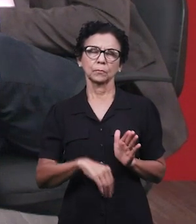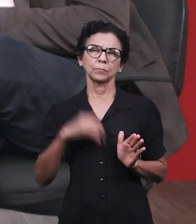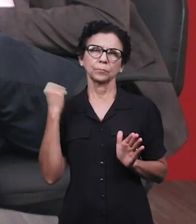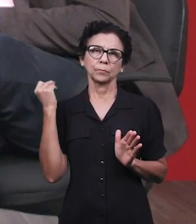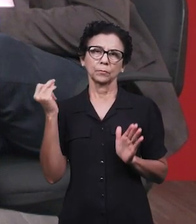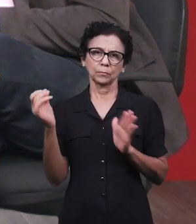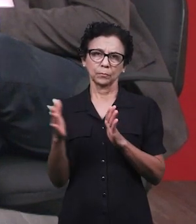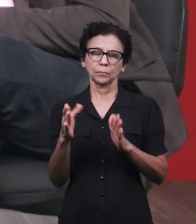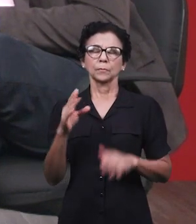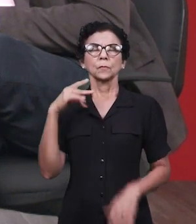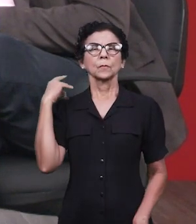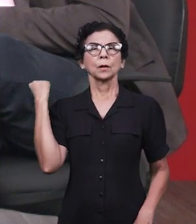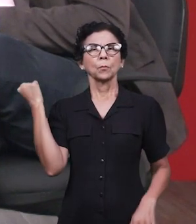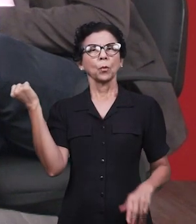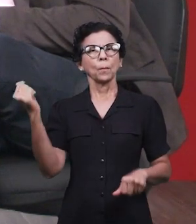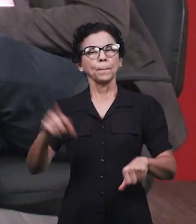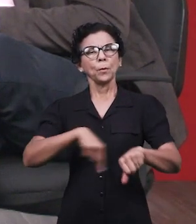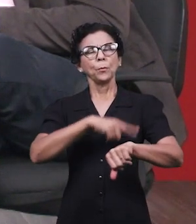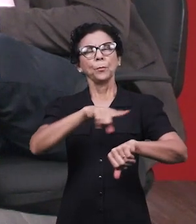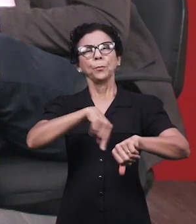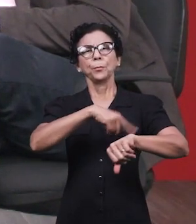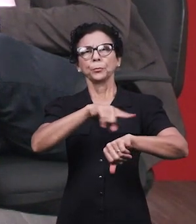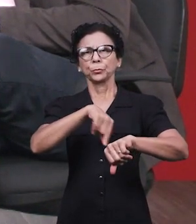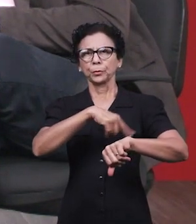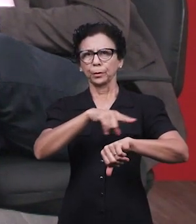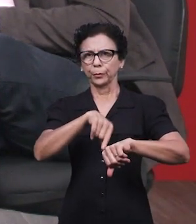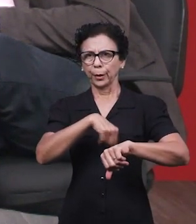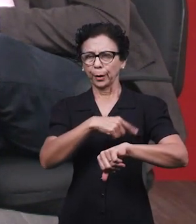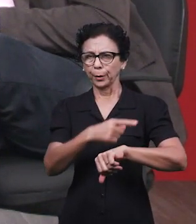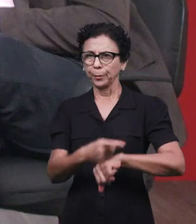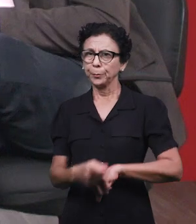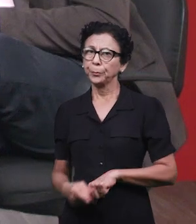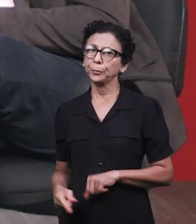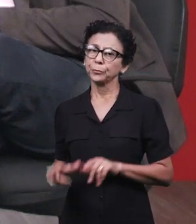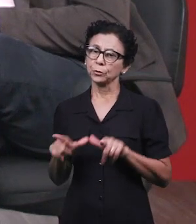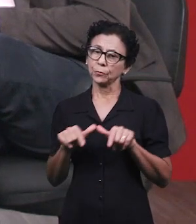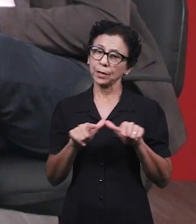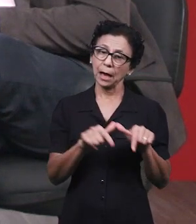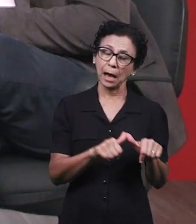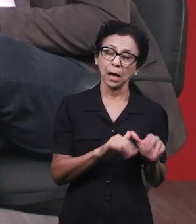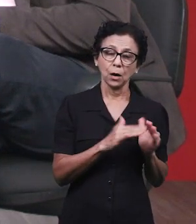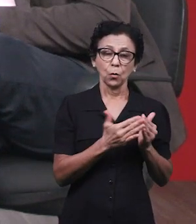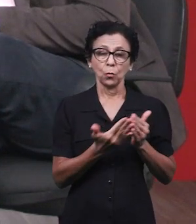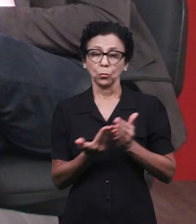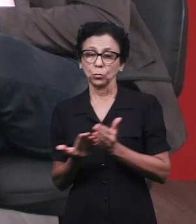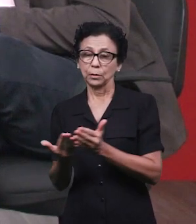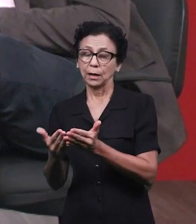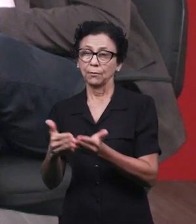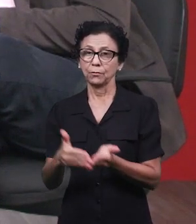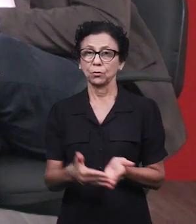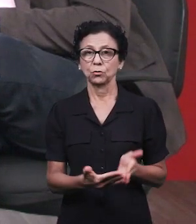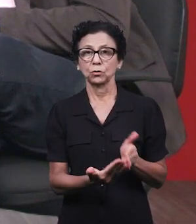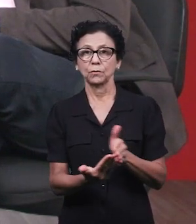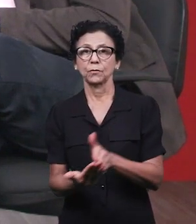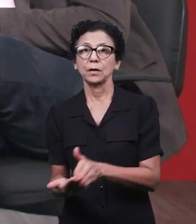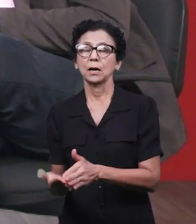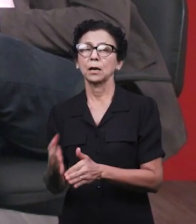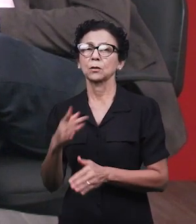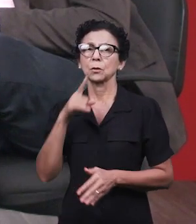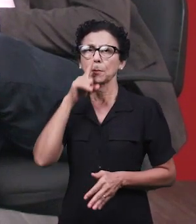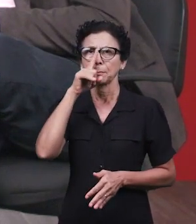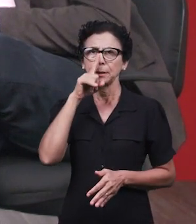Passado muito tempo, e sendo já perigosa a navegação, pois também o jejum já